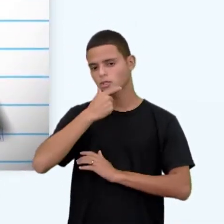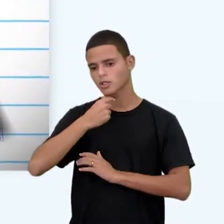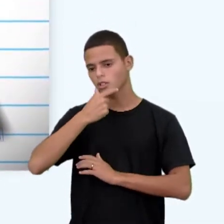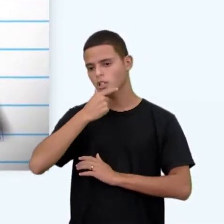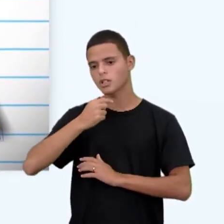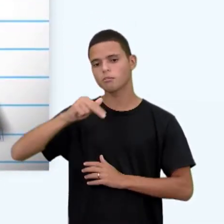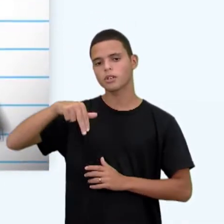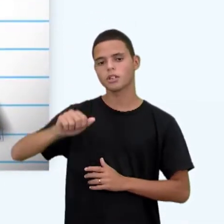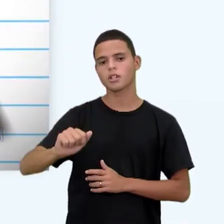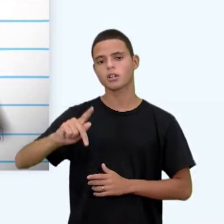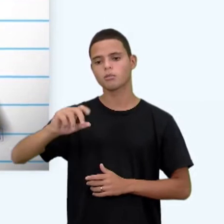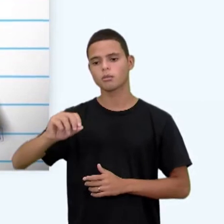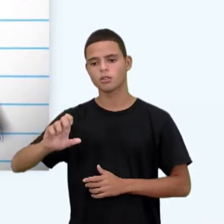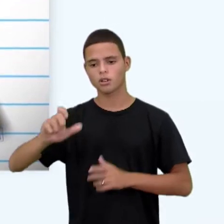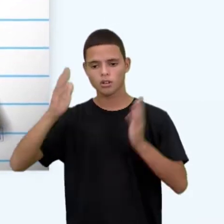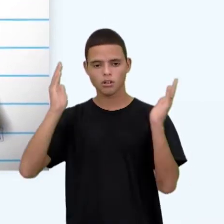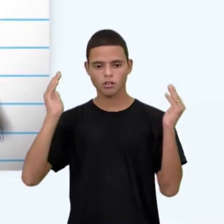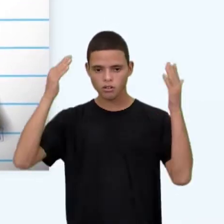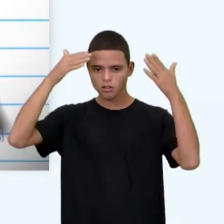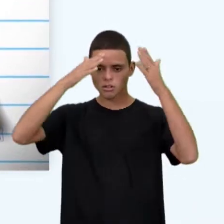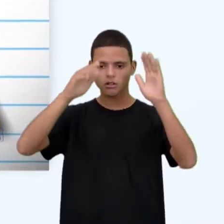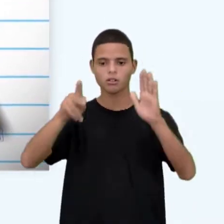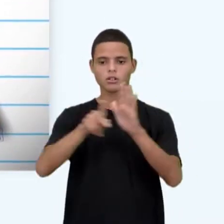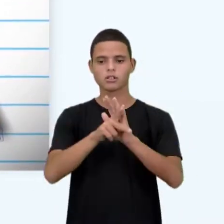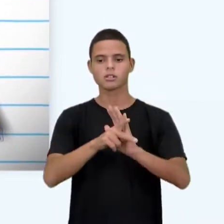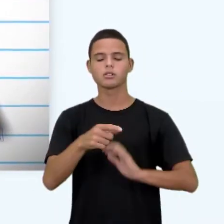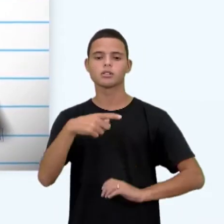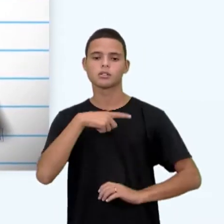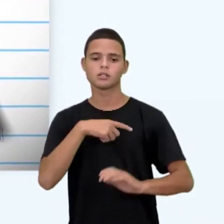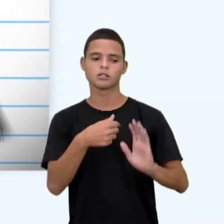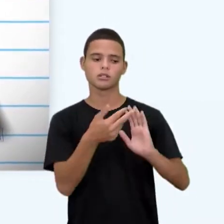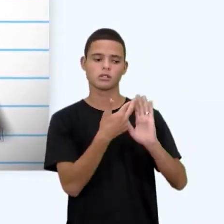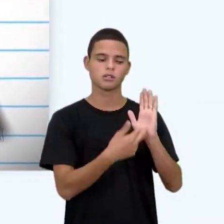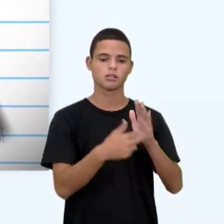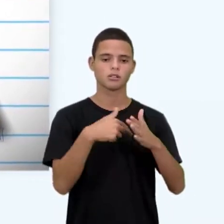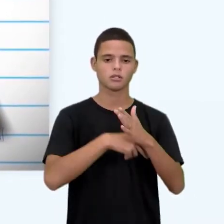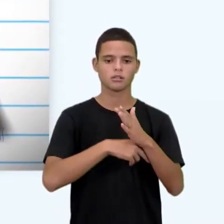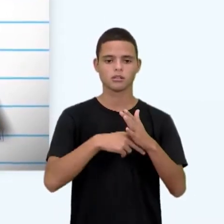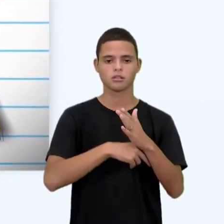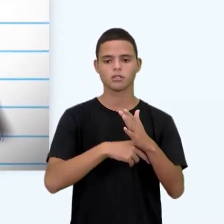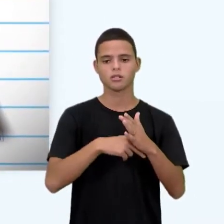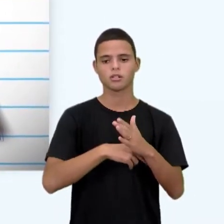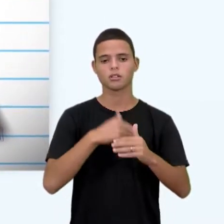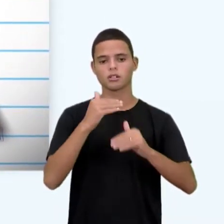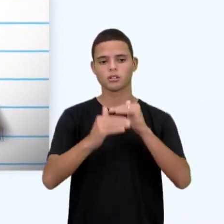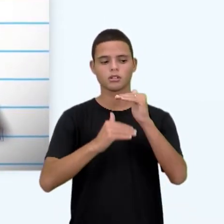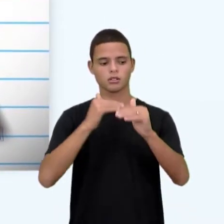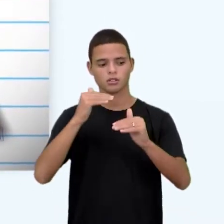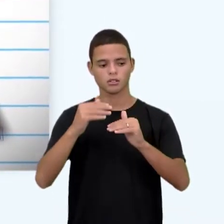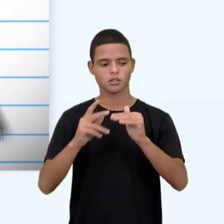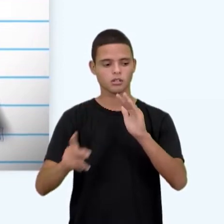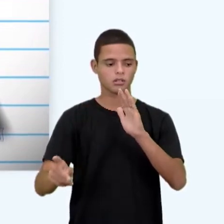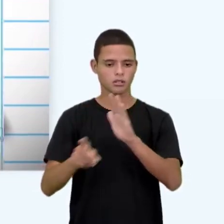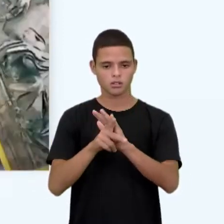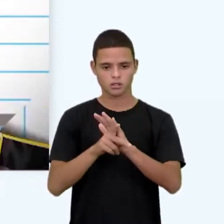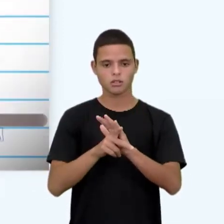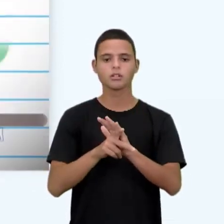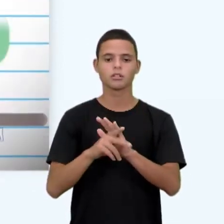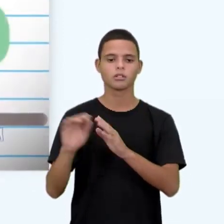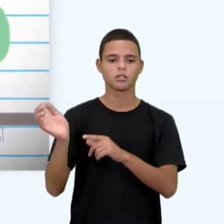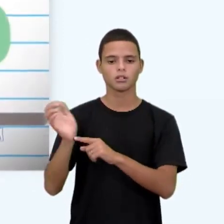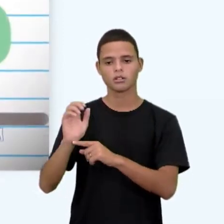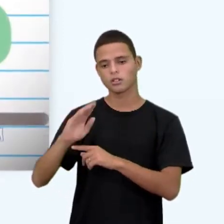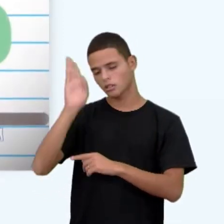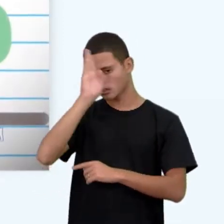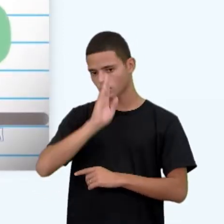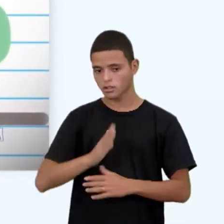o poder na França e criar o Código Napoleônico em 1804 que o processo foi aos poucos sendo assumido pelos estados. No Brasil